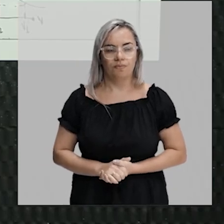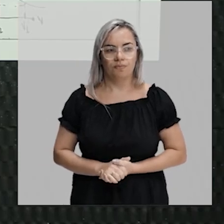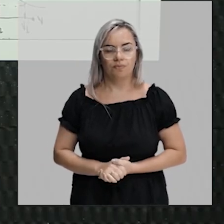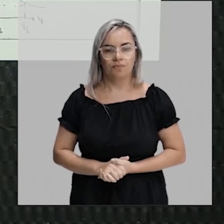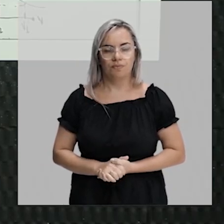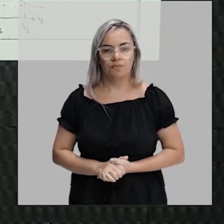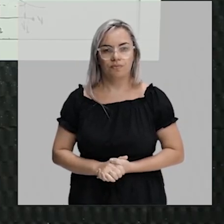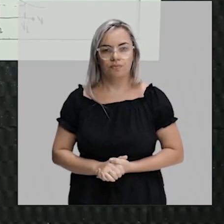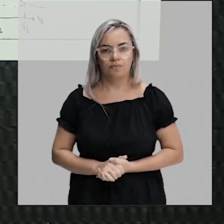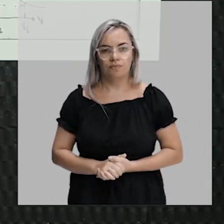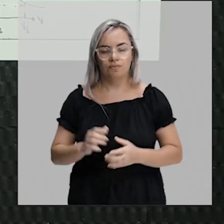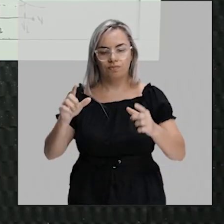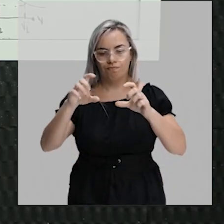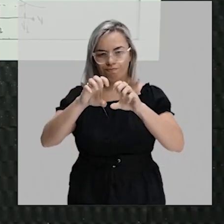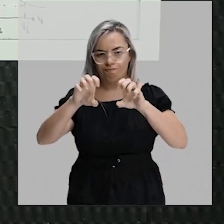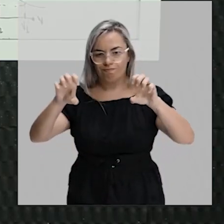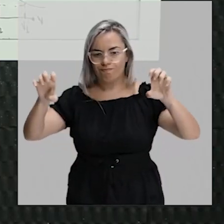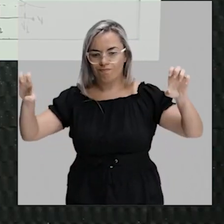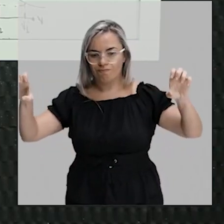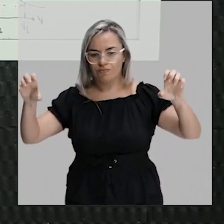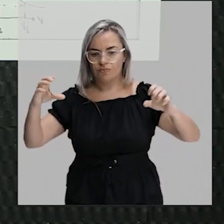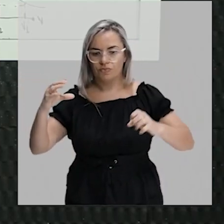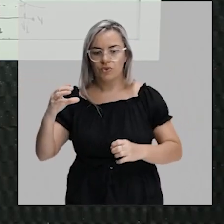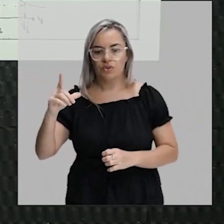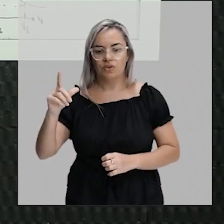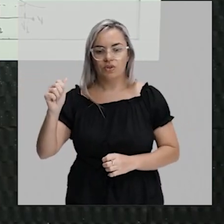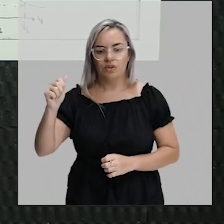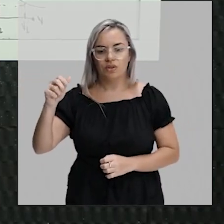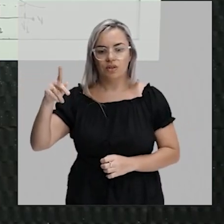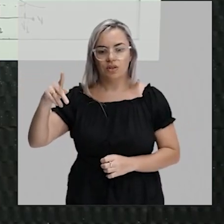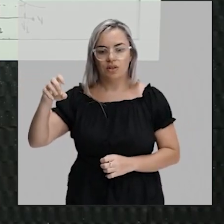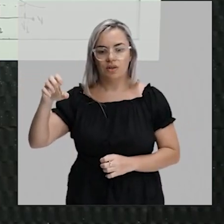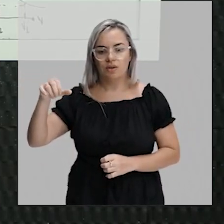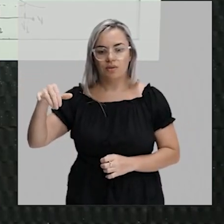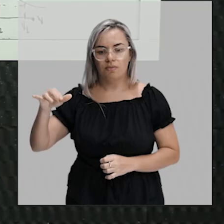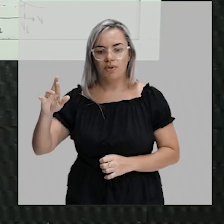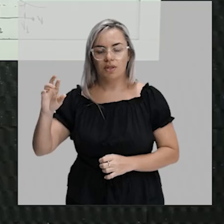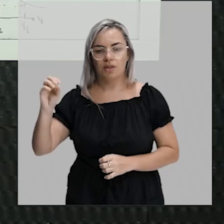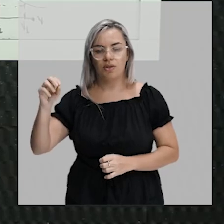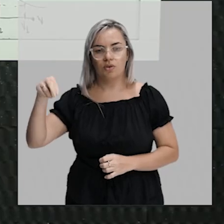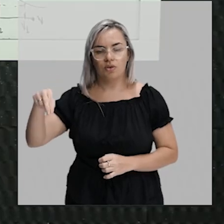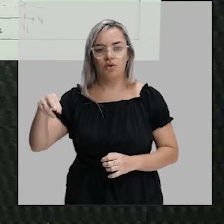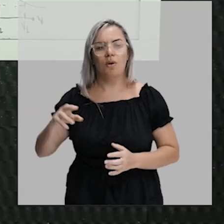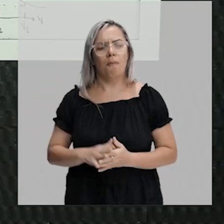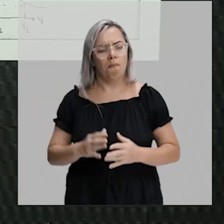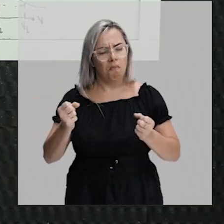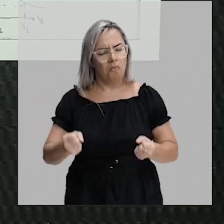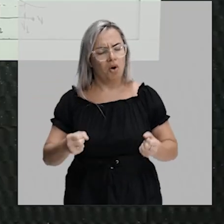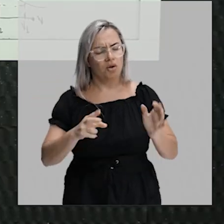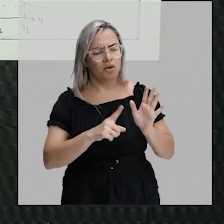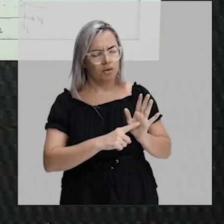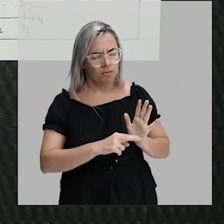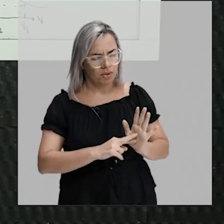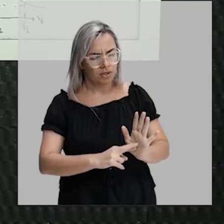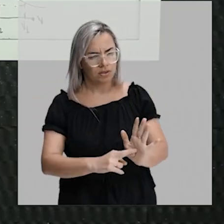é a nossa equação de Clapeyron, tá ok? Pode se apresentar desse jeito, mas também pode vir assim, ó.